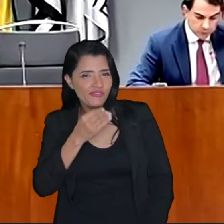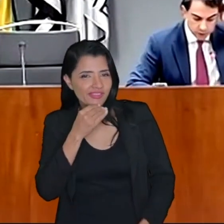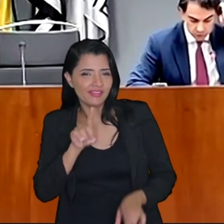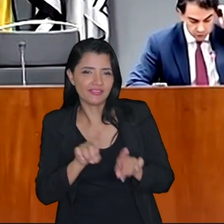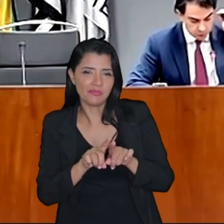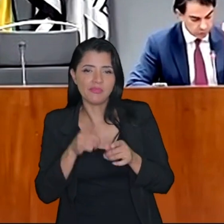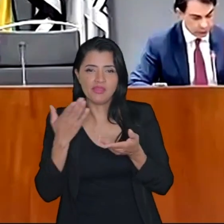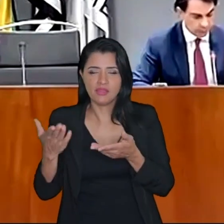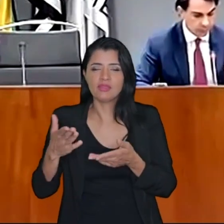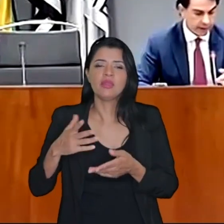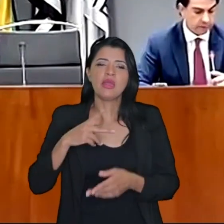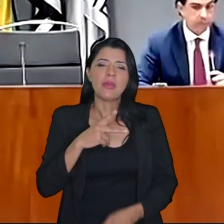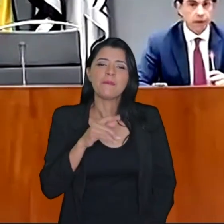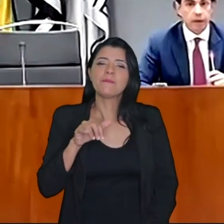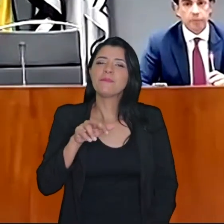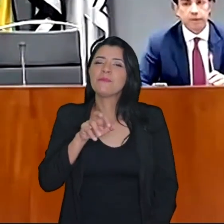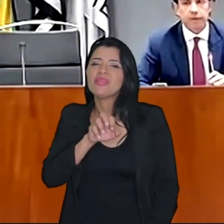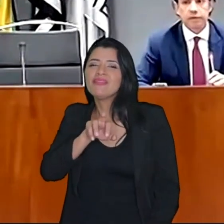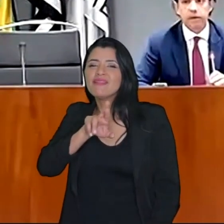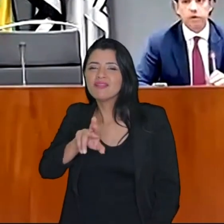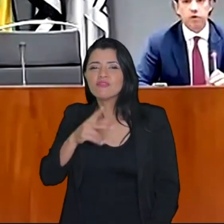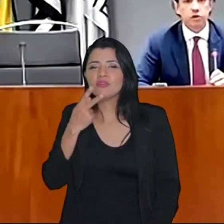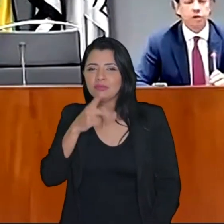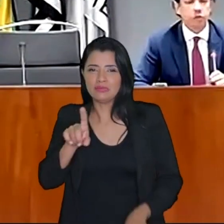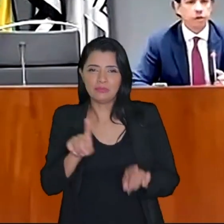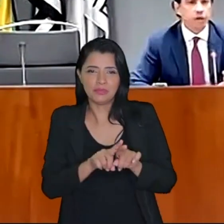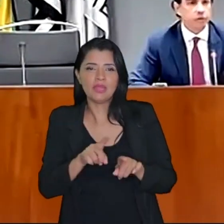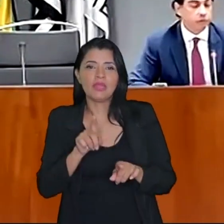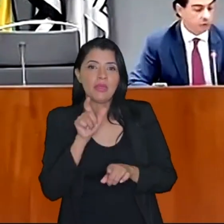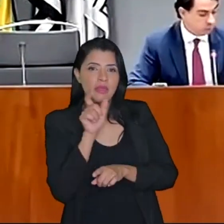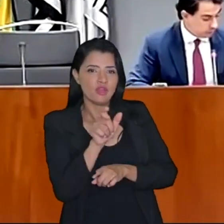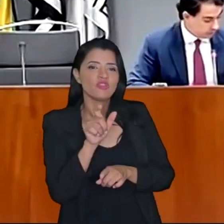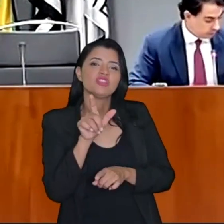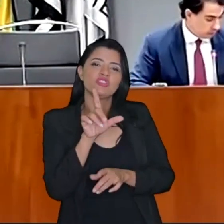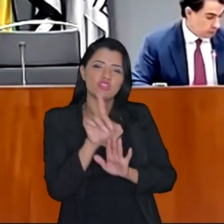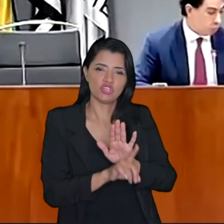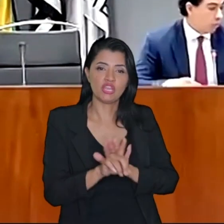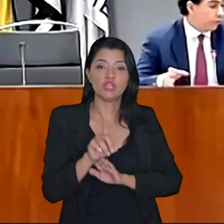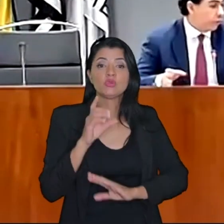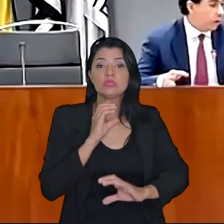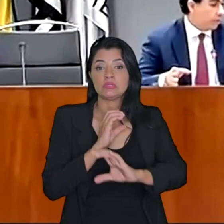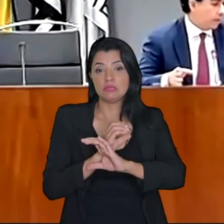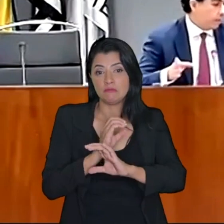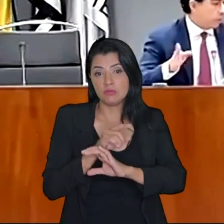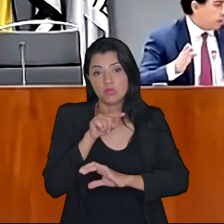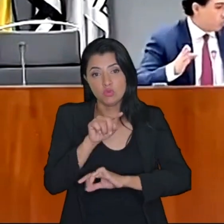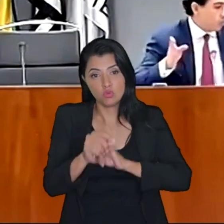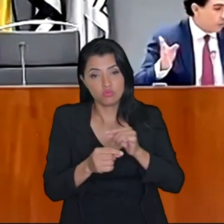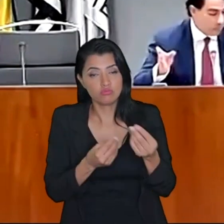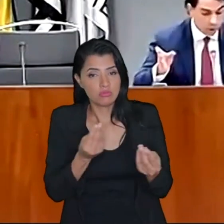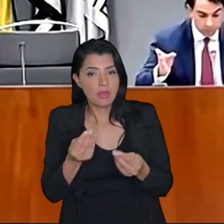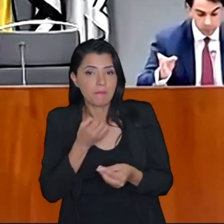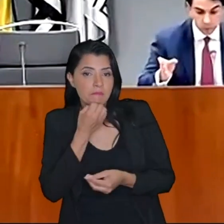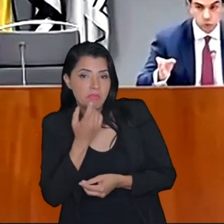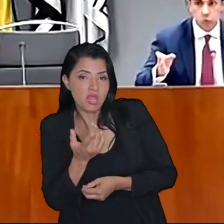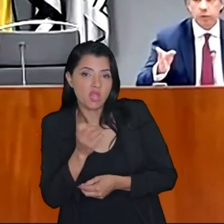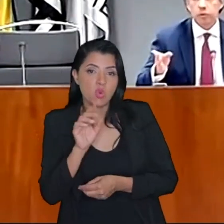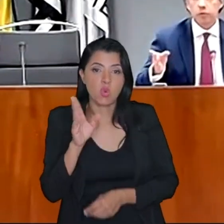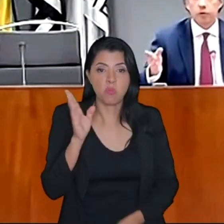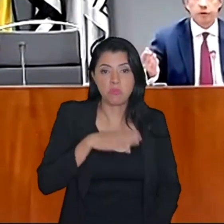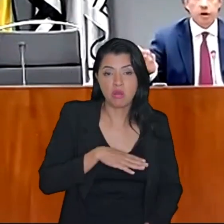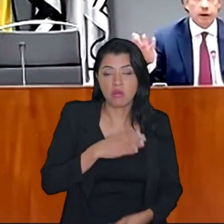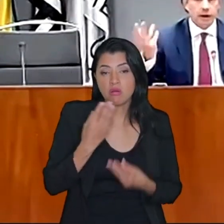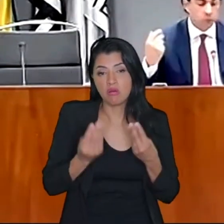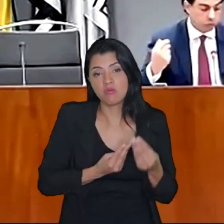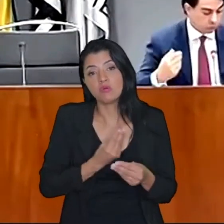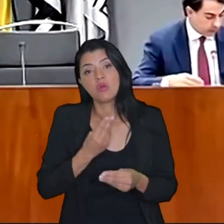fala do Pierre no sentido de que me parece também, aproveitando a terminologia do direito civil, que de alguma forma, para o bem ou para o mal, o Supremo